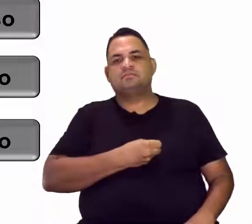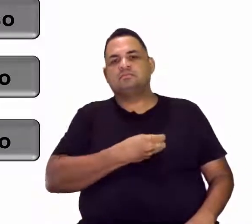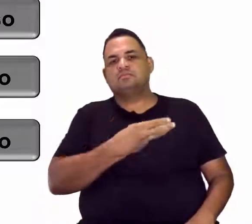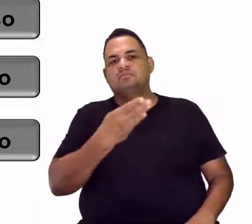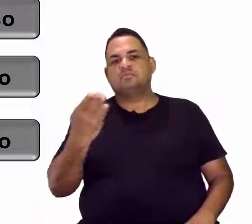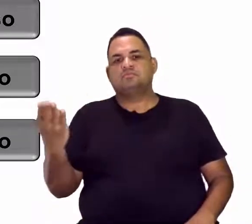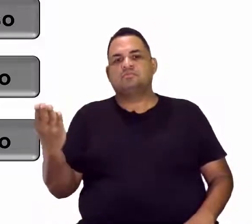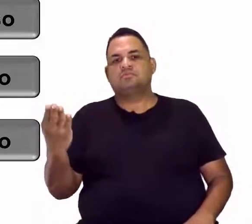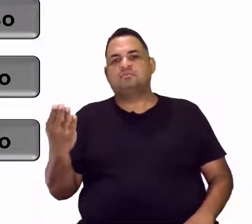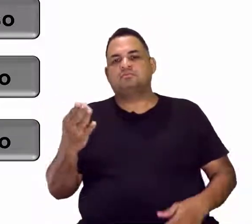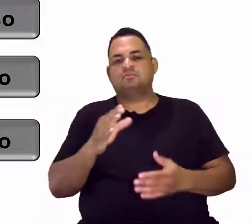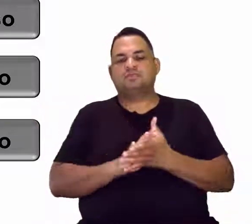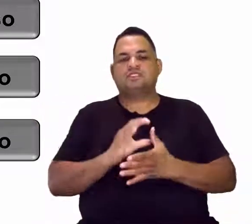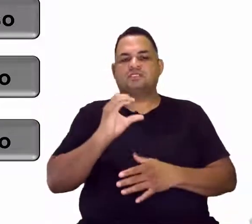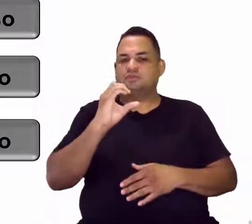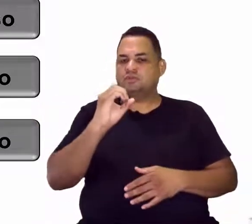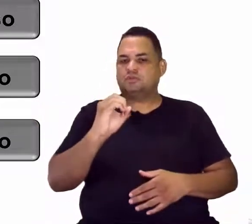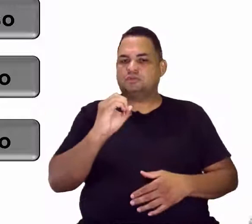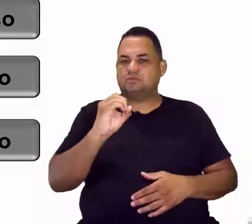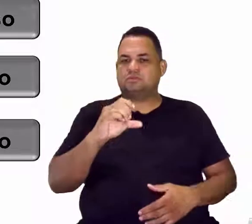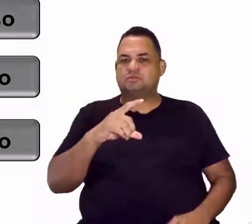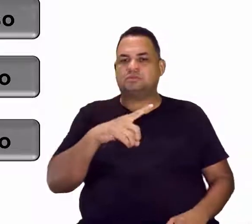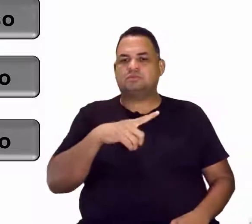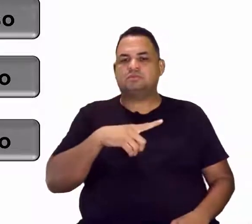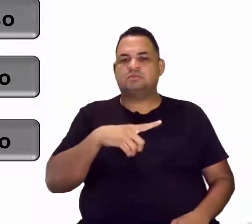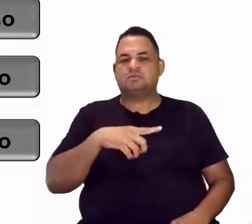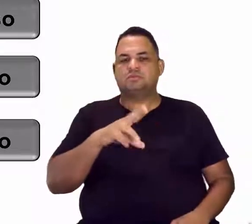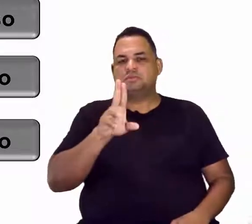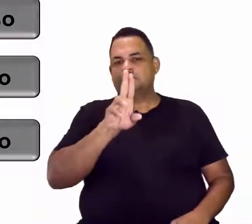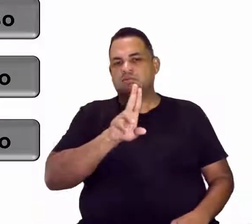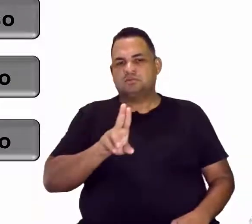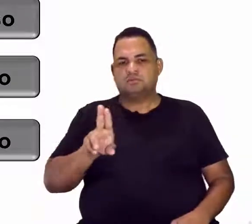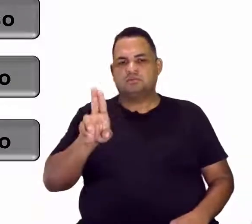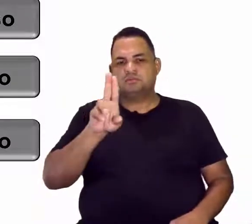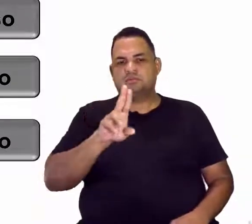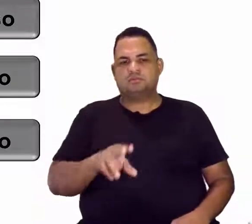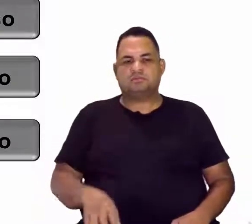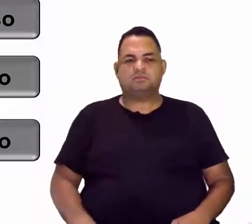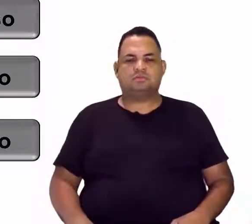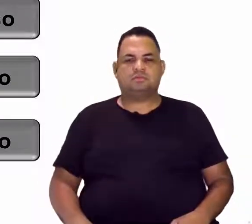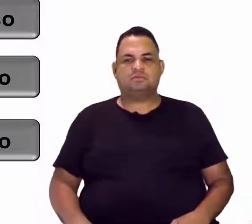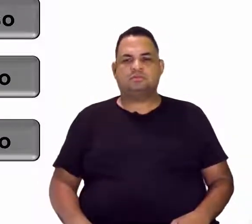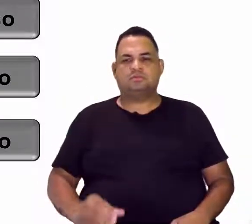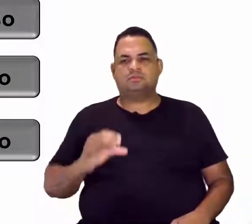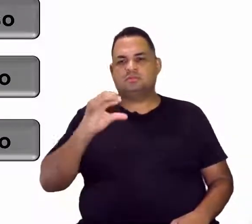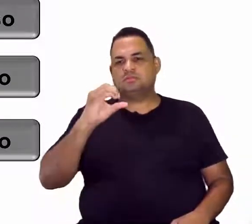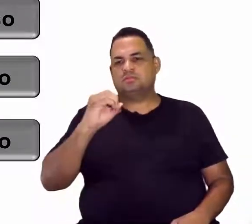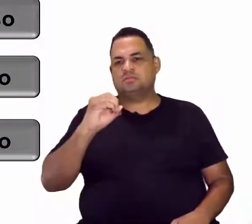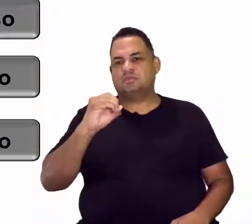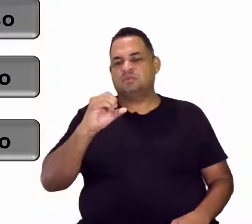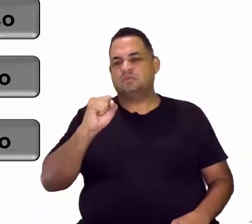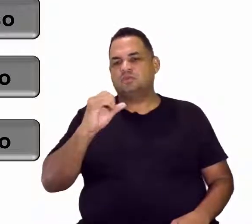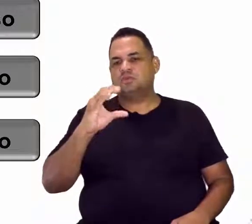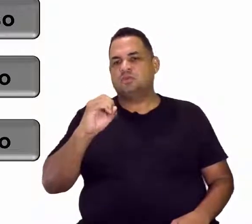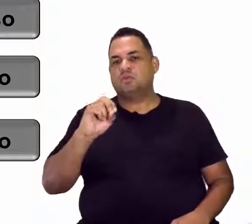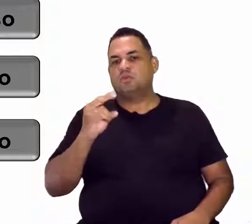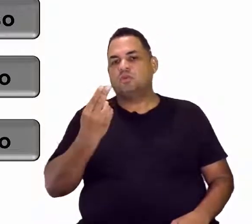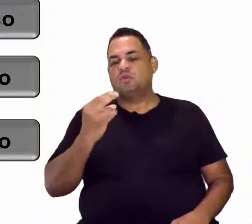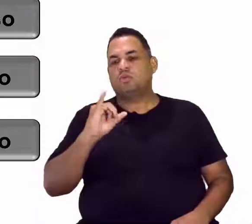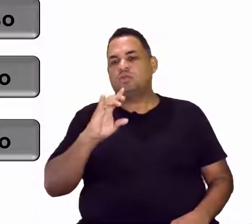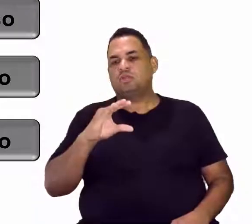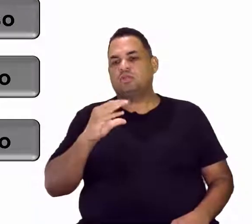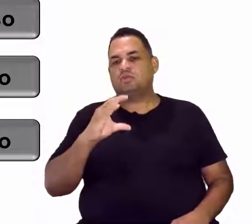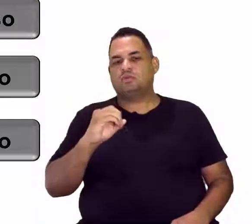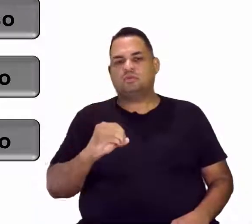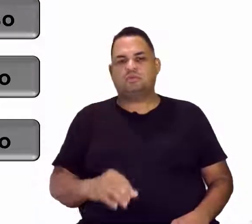quantidade de oxigênio, a gente sempre vai estar usando a terminação oso ou ico. Se eu